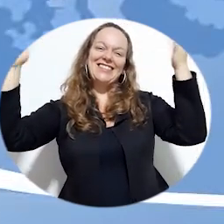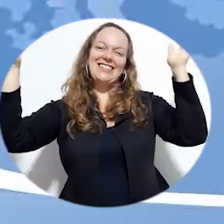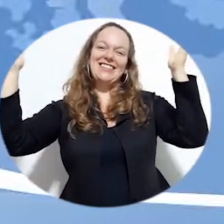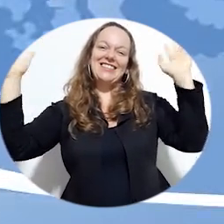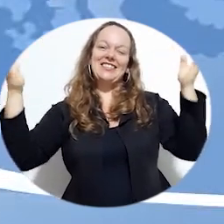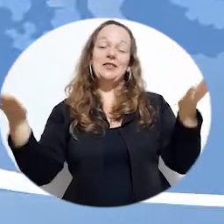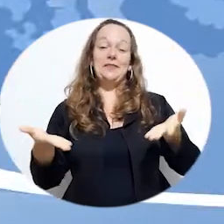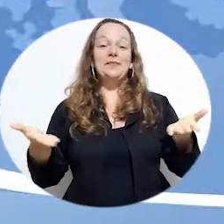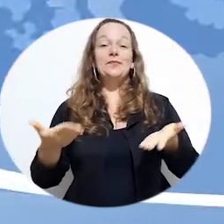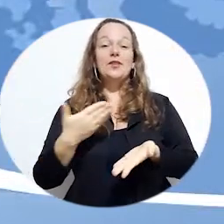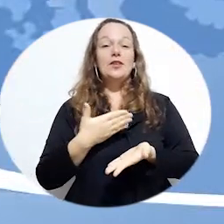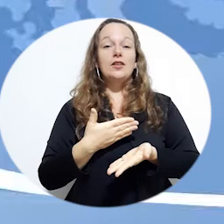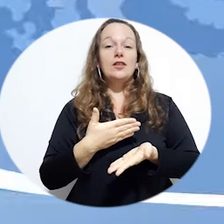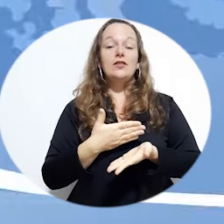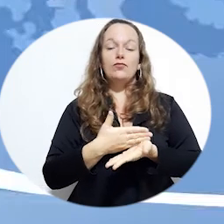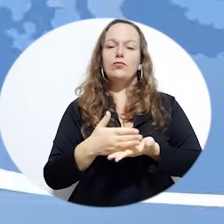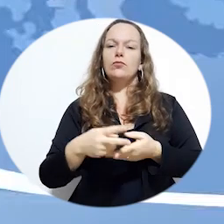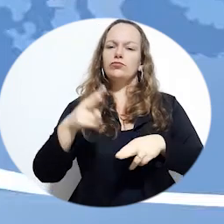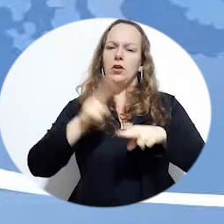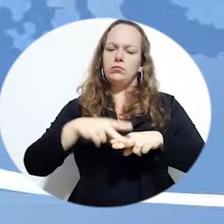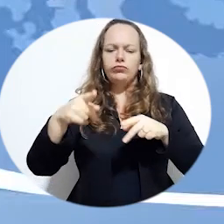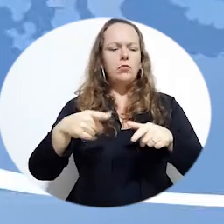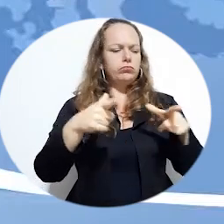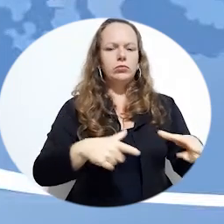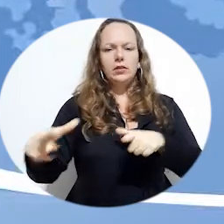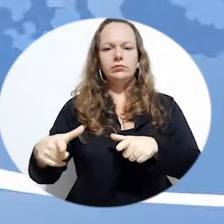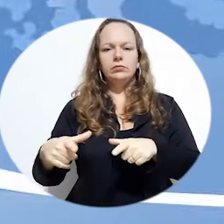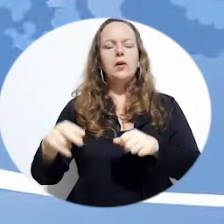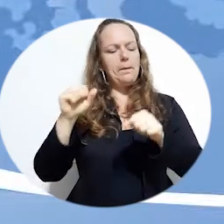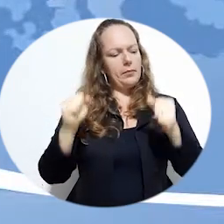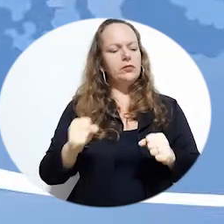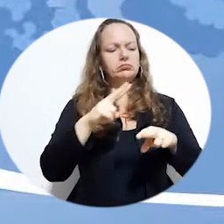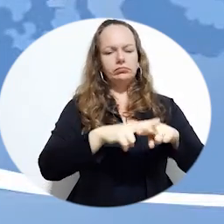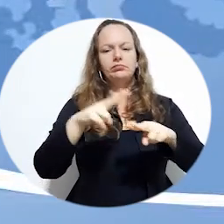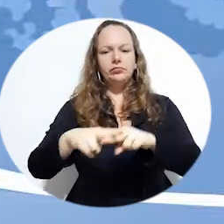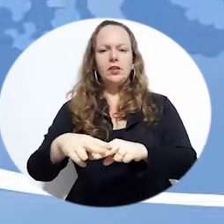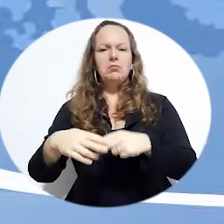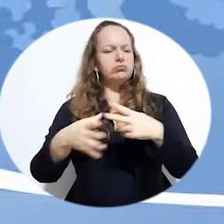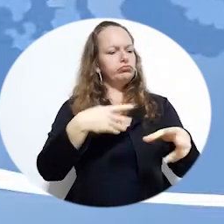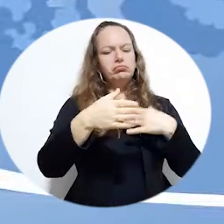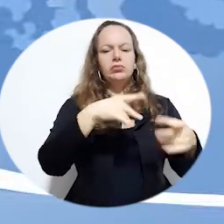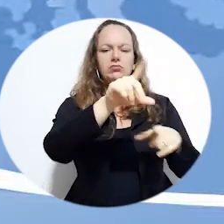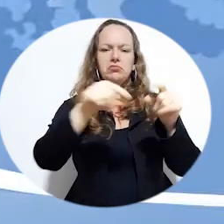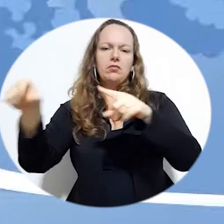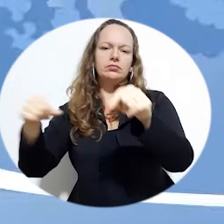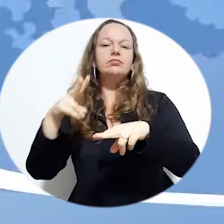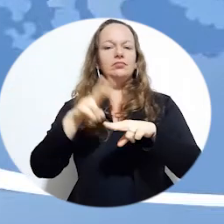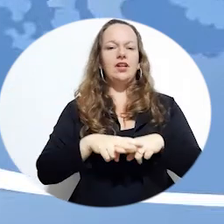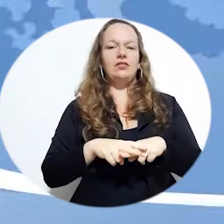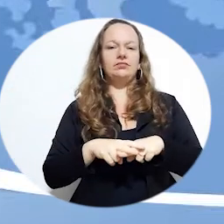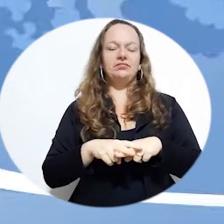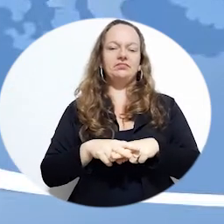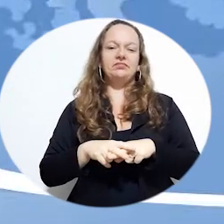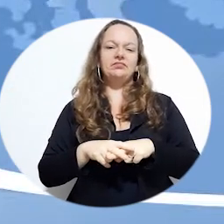Mas agora eu quero que você sente no seu lugar, onde você estiver. Tá no sofá, senta no sofá. Tá na cadeira, senta na cadeira. Se você tá perto